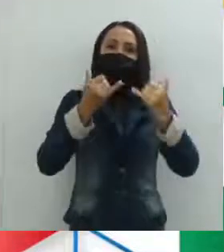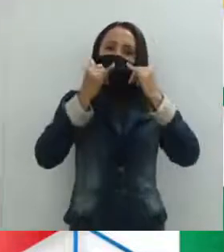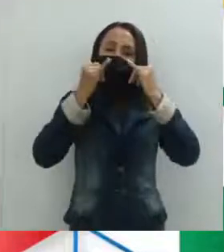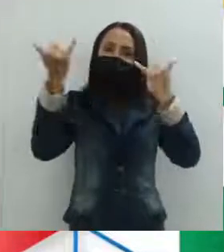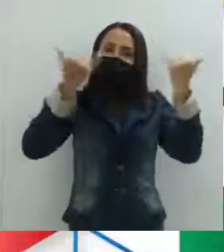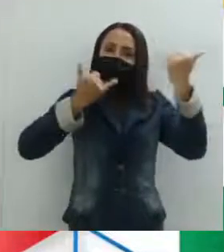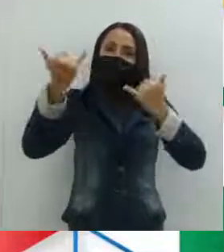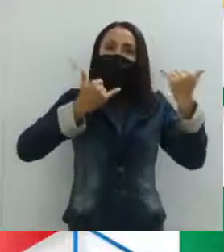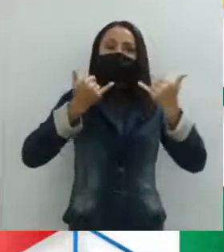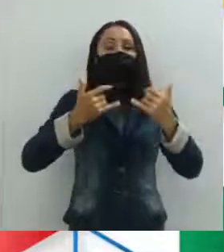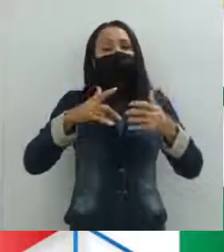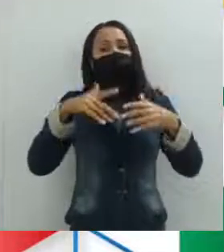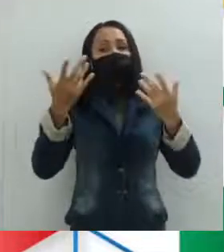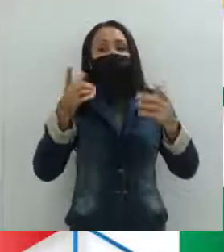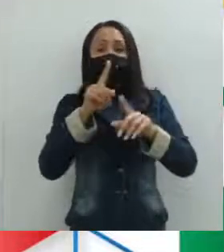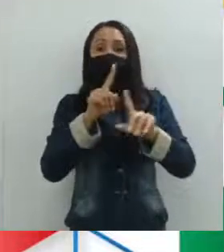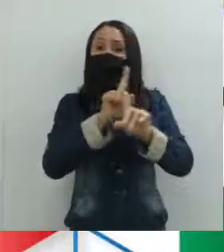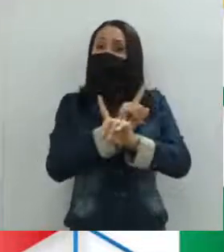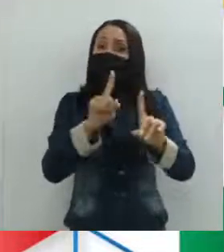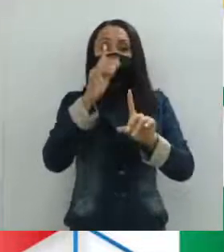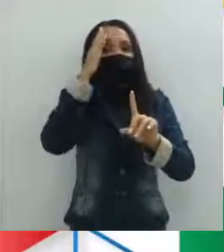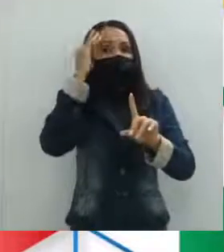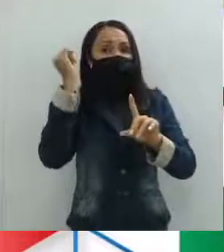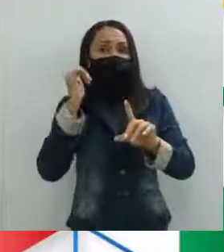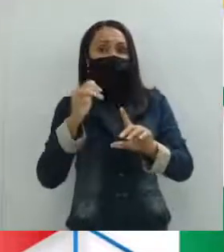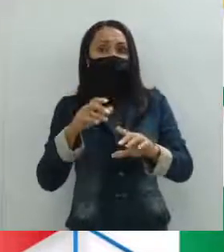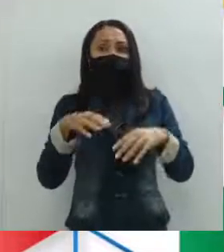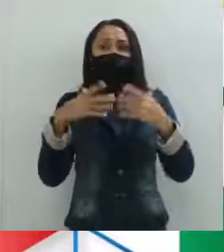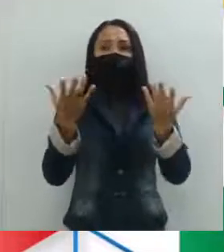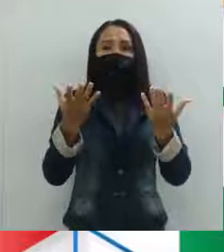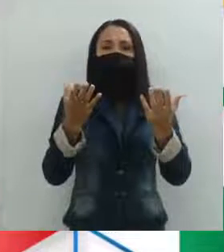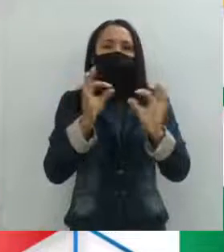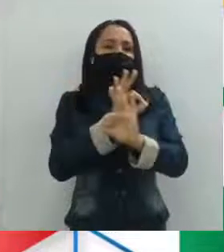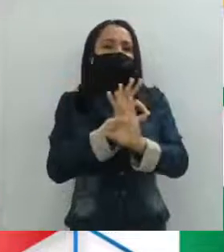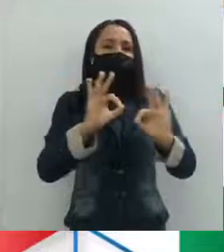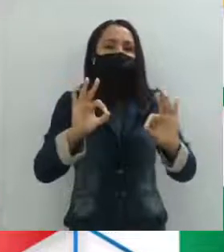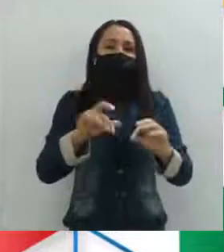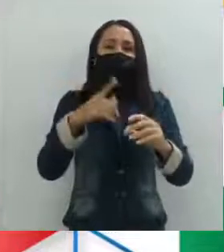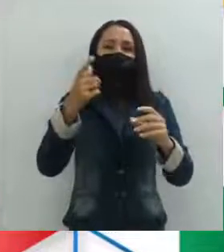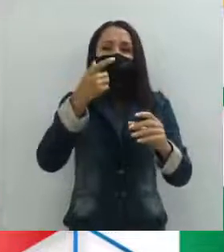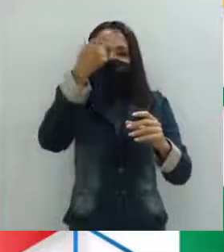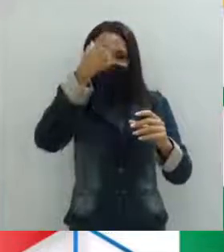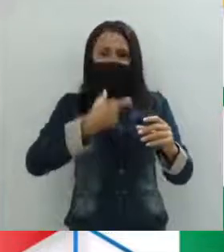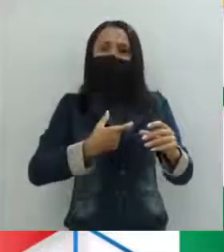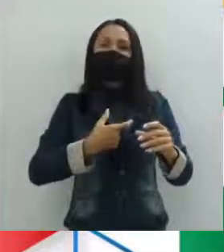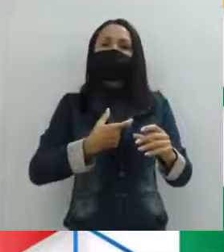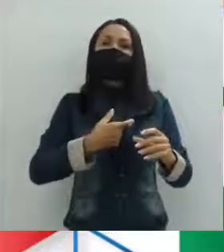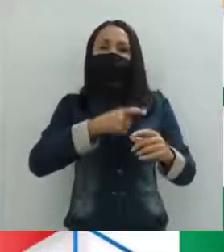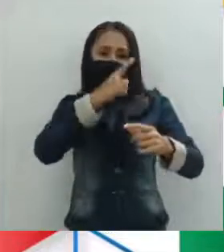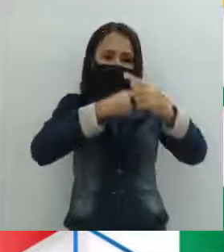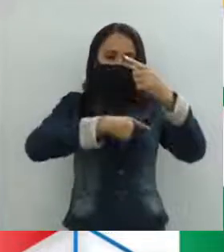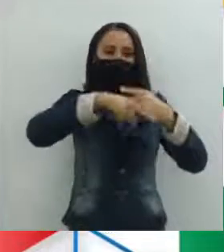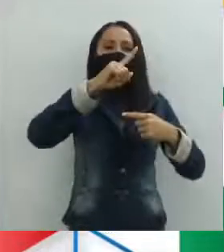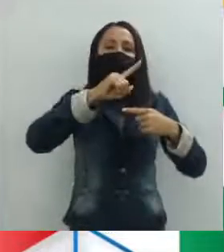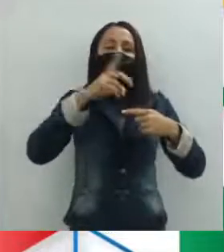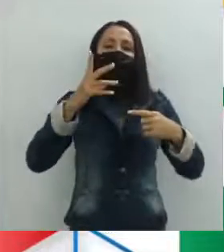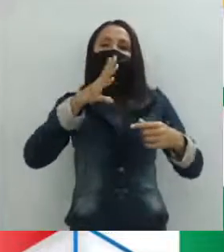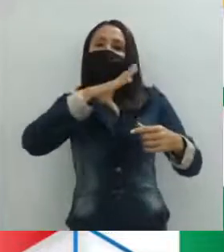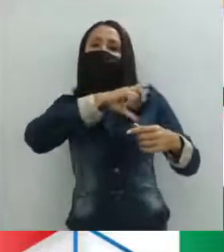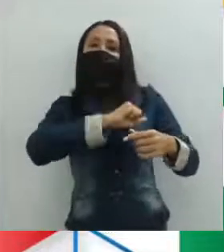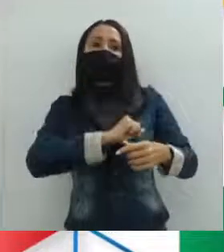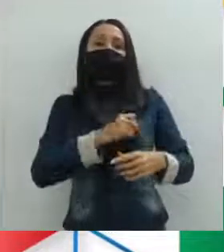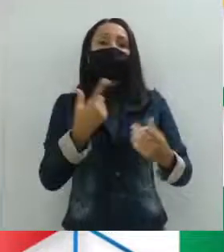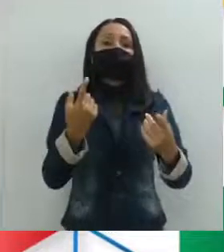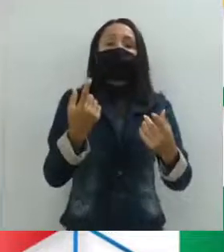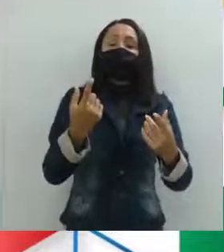notícia é que você não sabe quão extraordinário você pode ser, o quanto você pode amar, o que